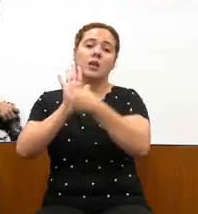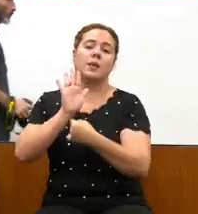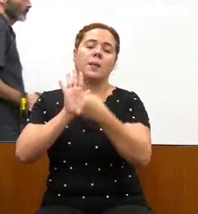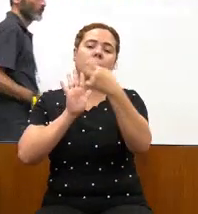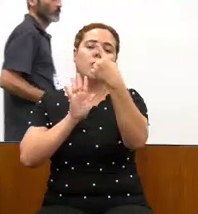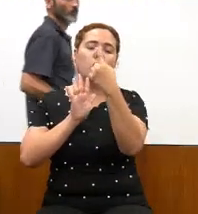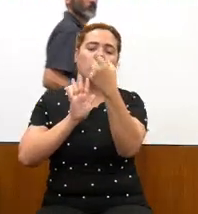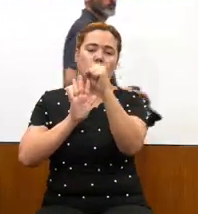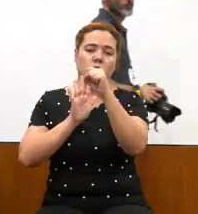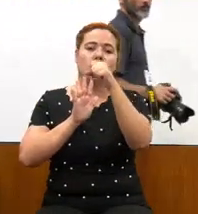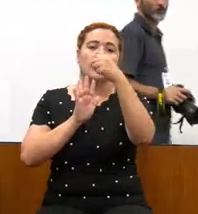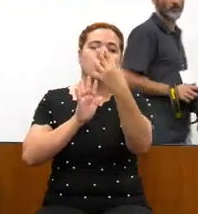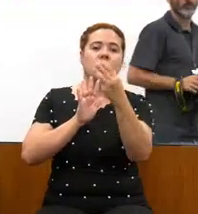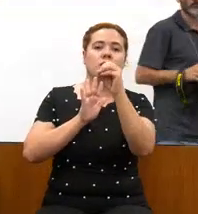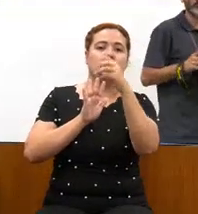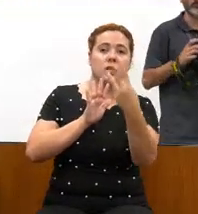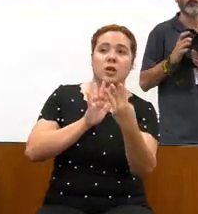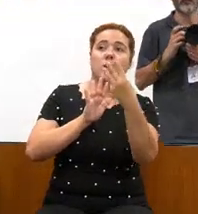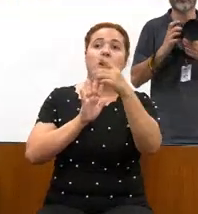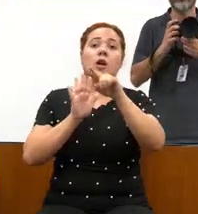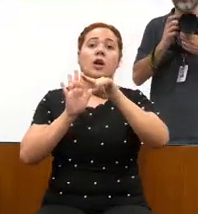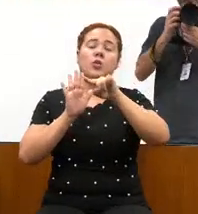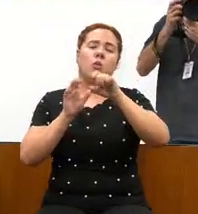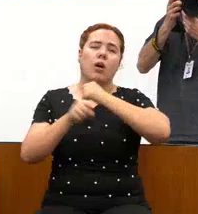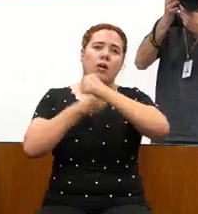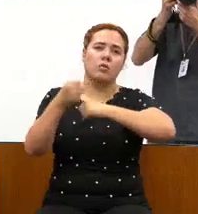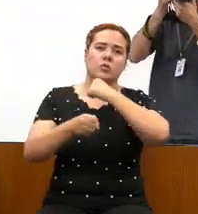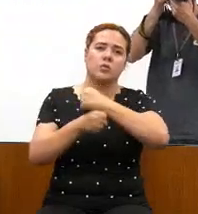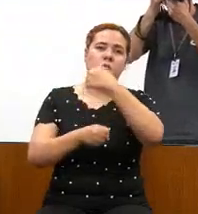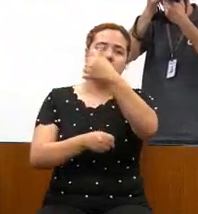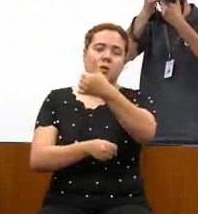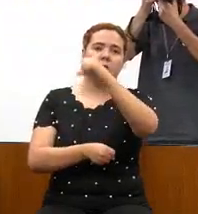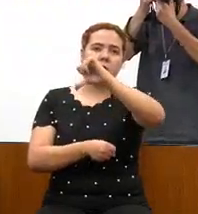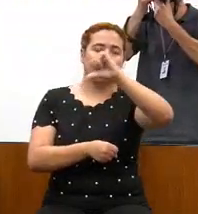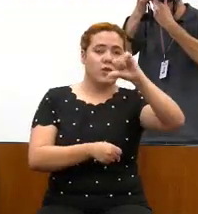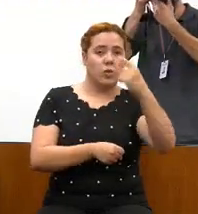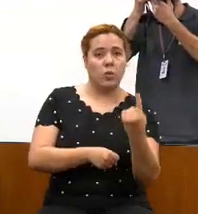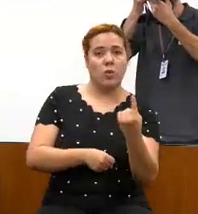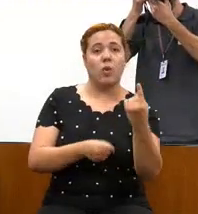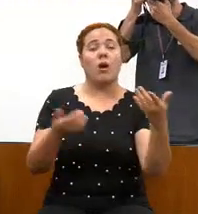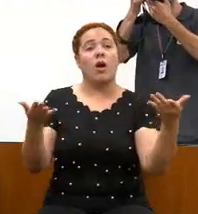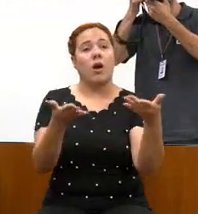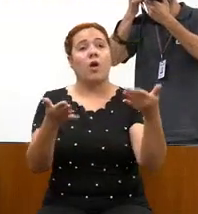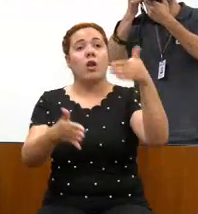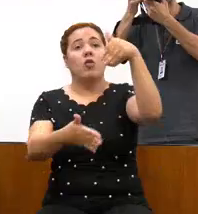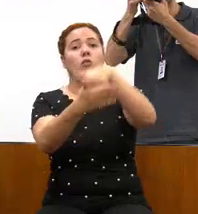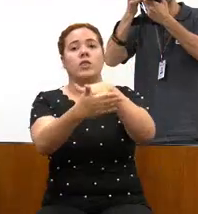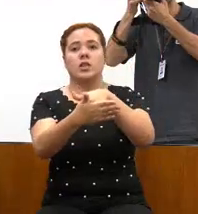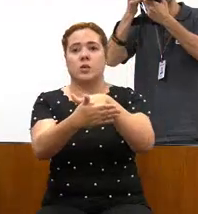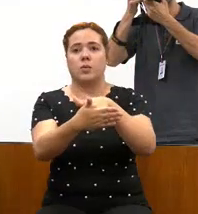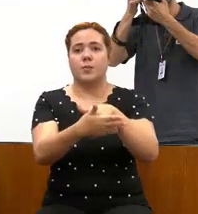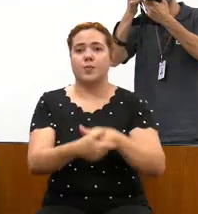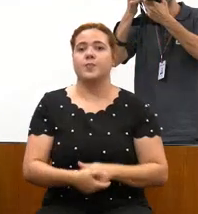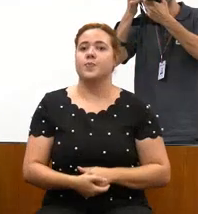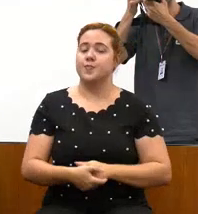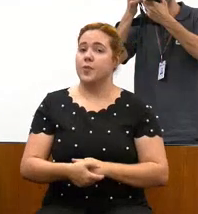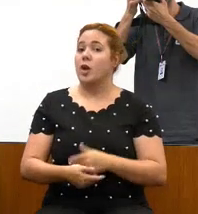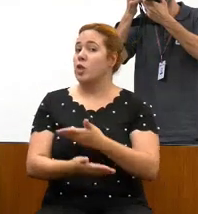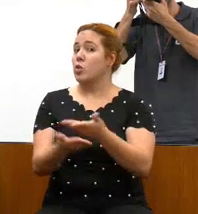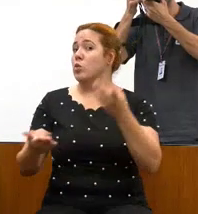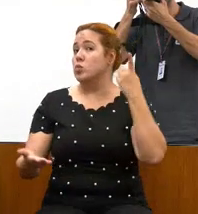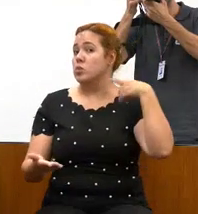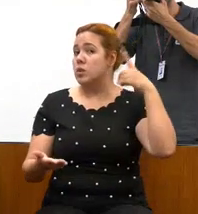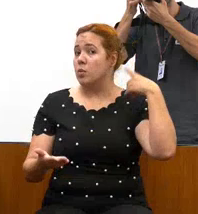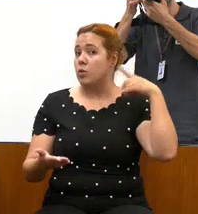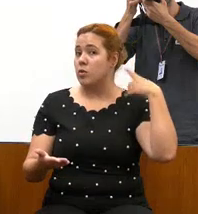8.213, de 24 de 7 de 1991. Em votação, o requerimento. Os deputados que